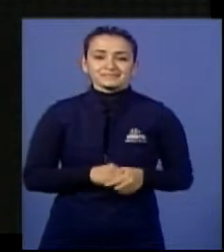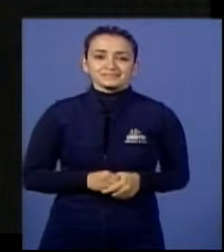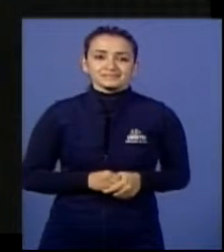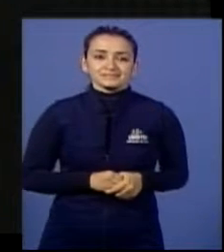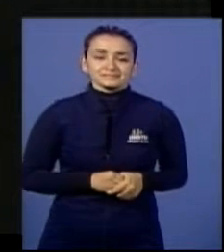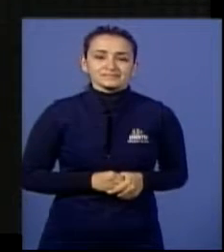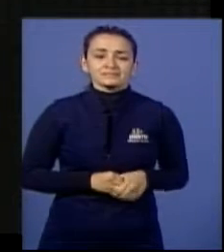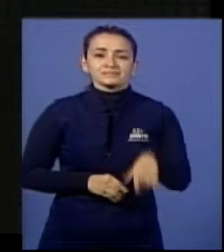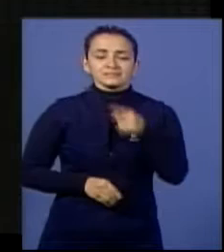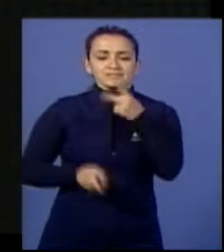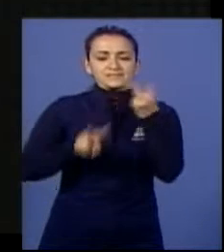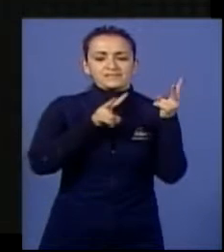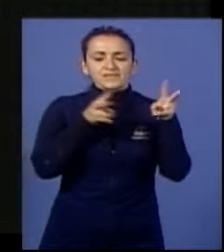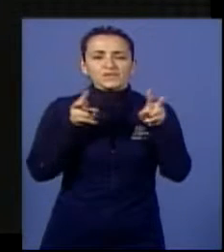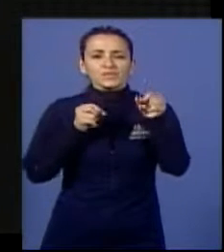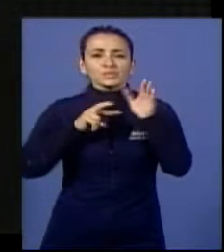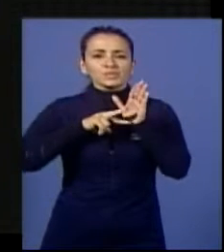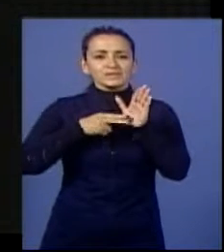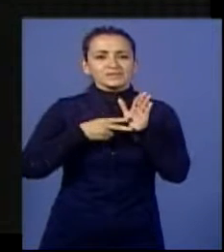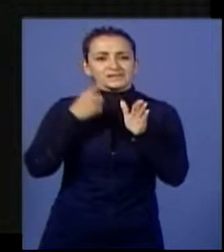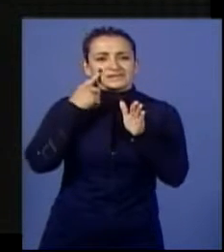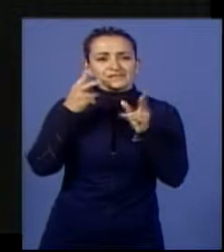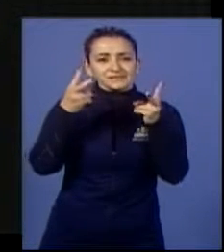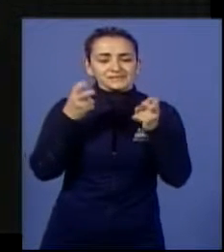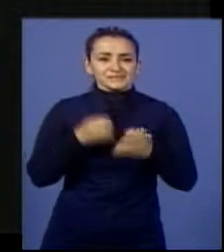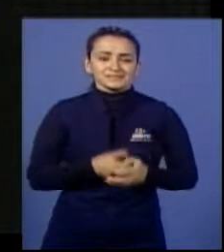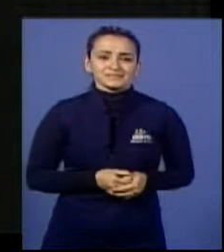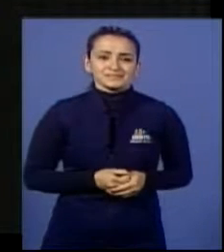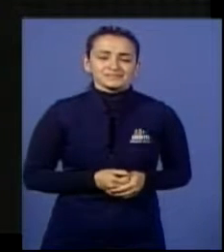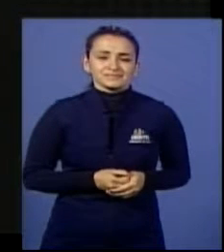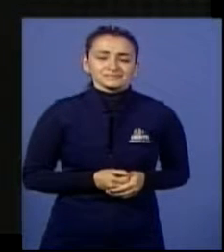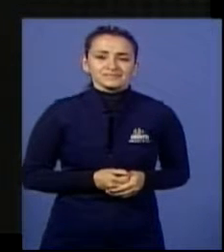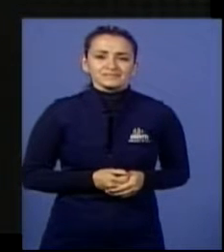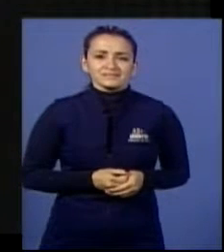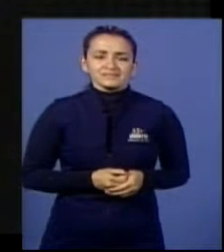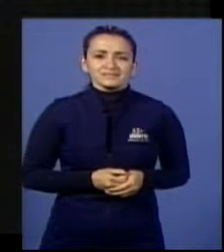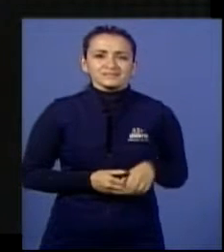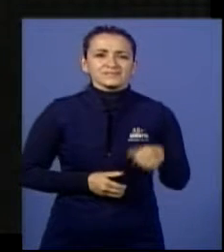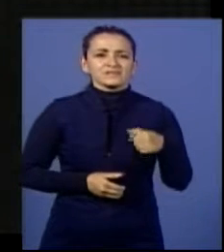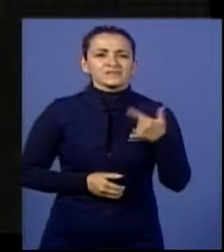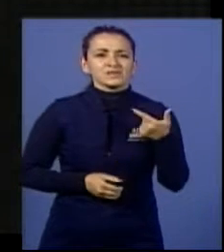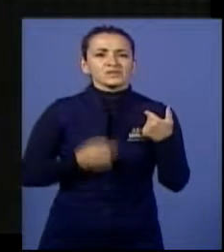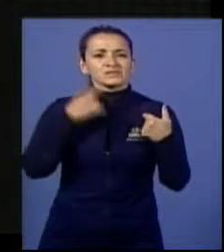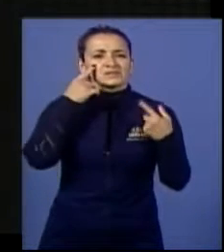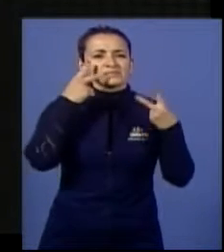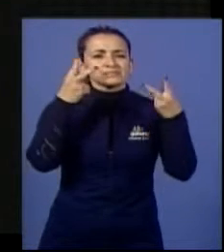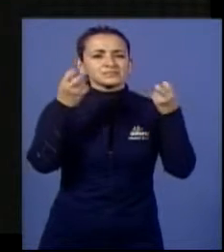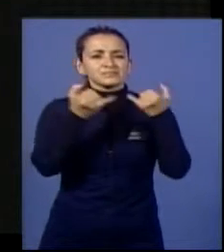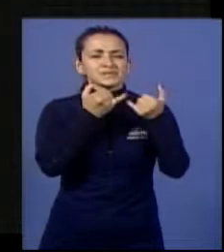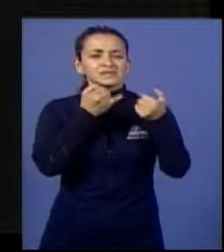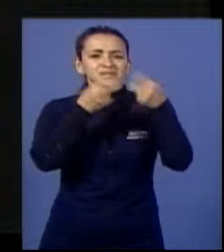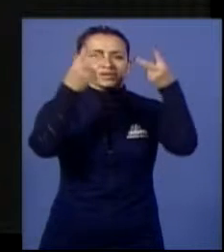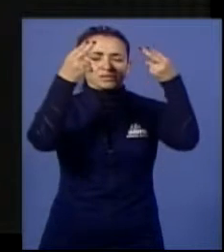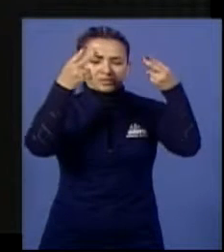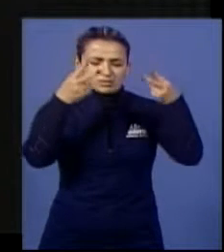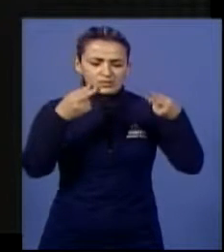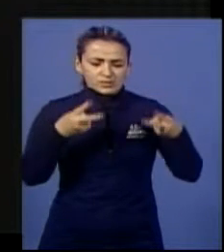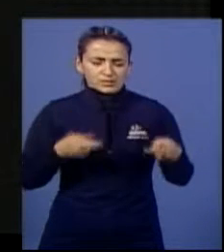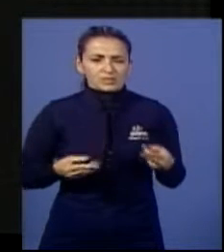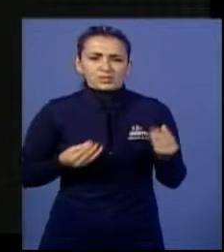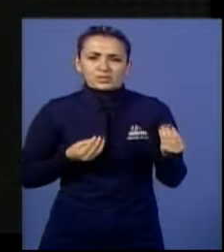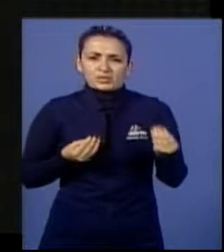Então, está traduzida a fórmula aí, ó. Veja, eu estava procurando aquele peru que você falou, mas para mim está todo mundo igual. Ali. Então, apareceu aquele